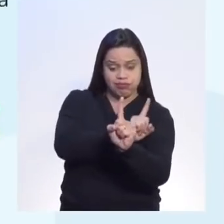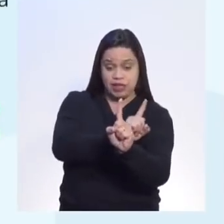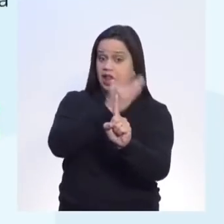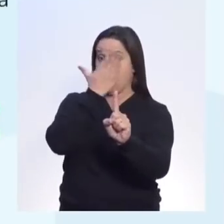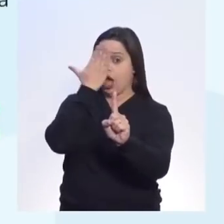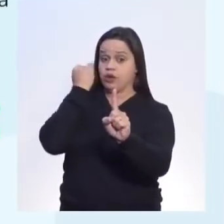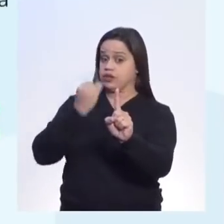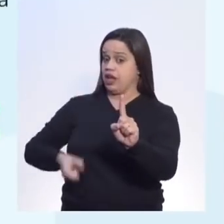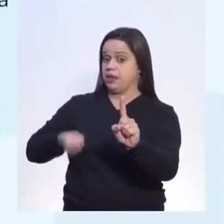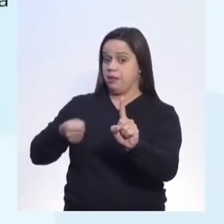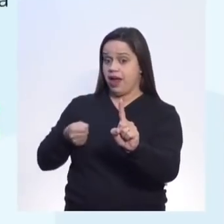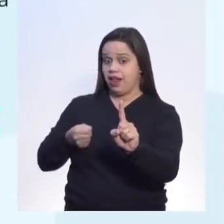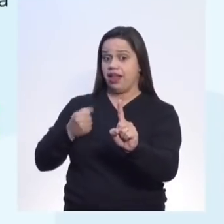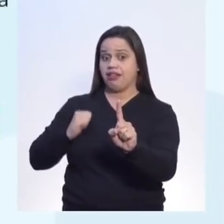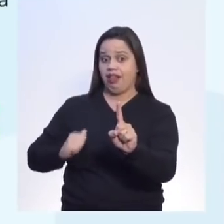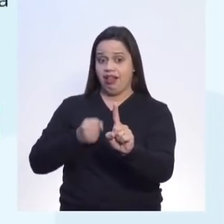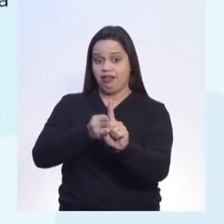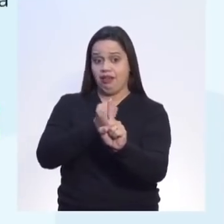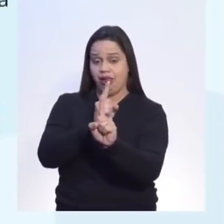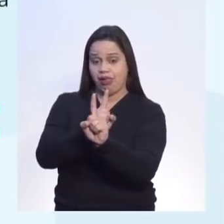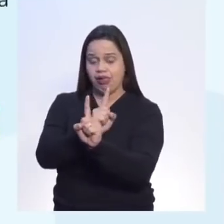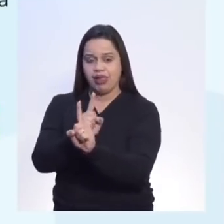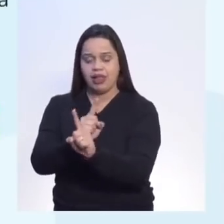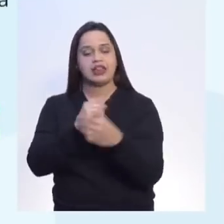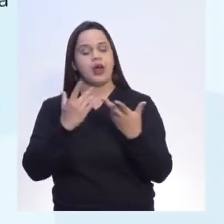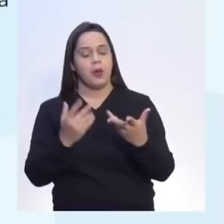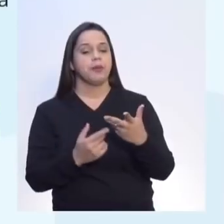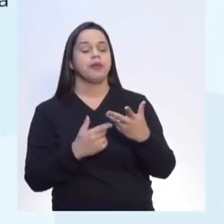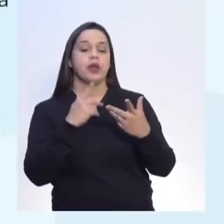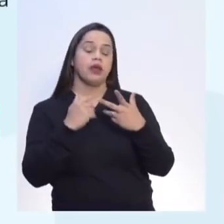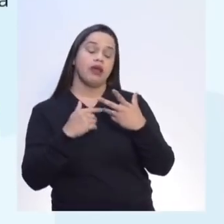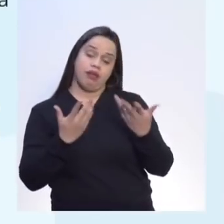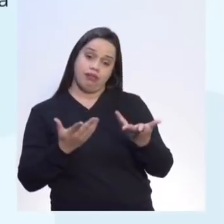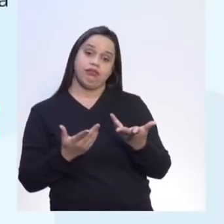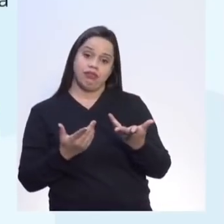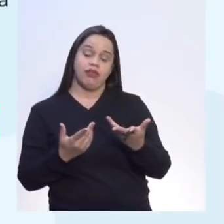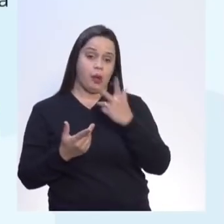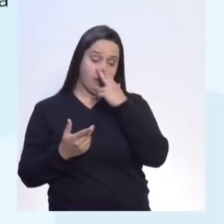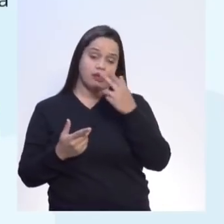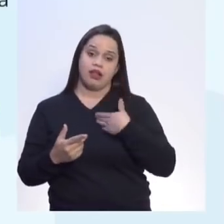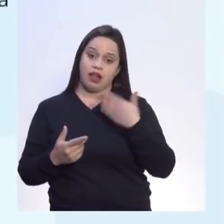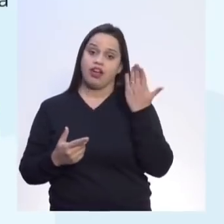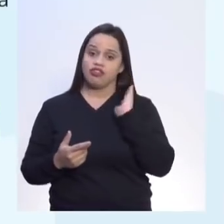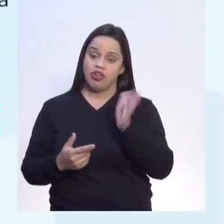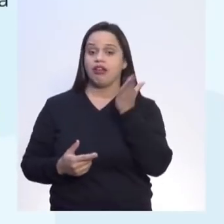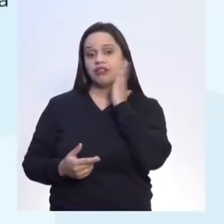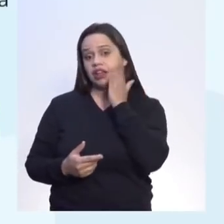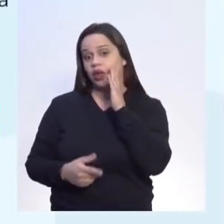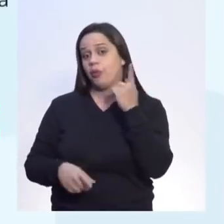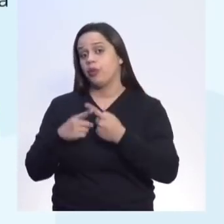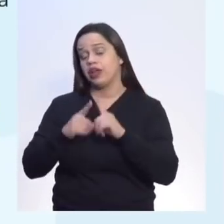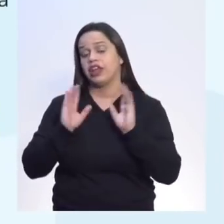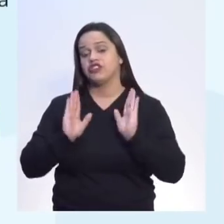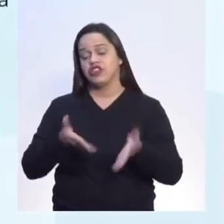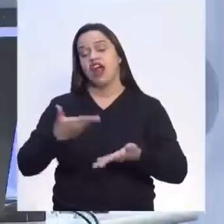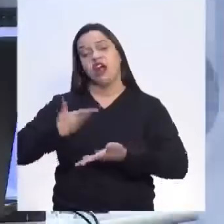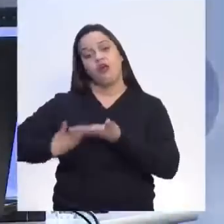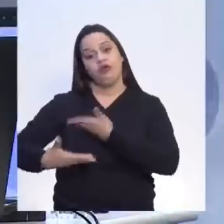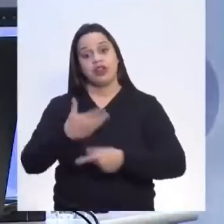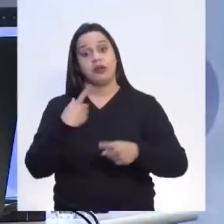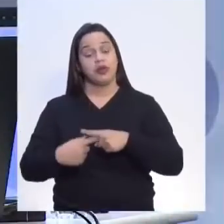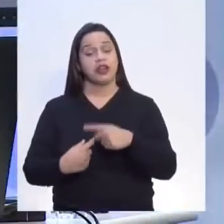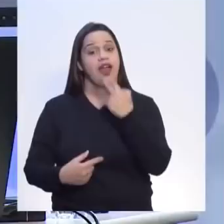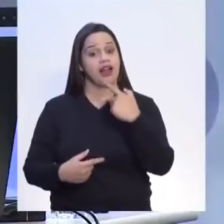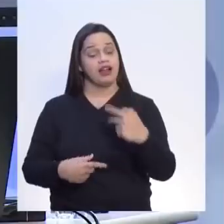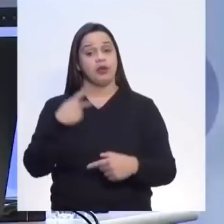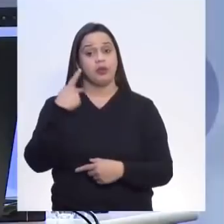esqueça a maletinha. Provavelmente ele tem entendido. Por quê? Eles convivem, certo, Andréia? Então, talvez essa língua do P seja algo que